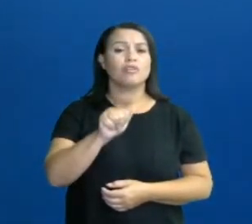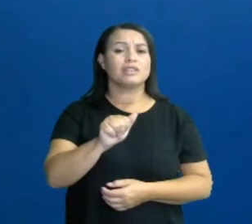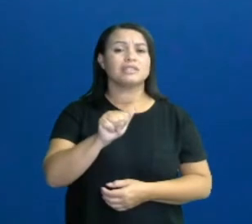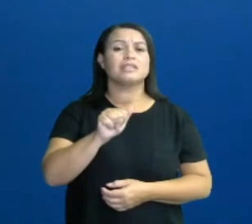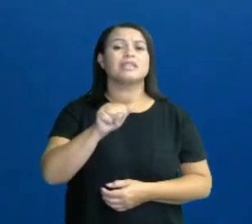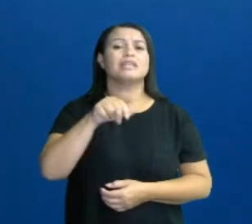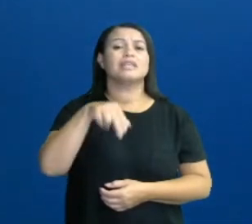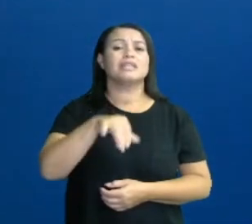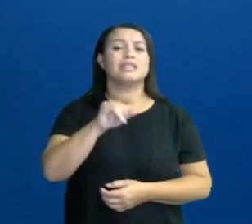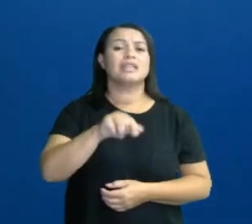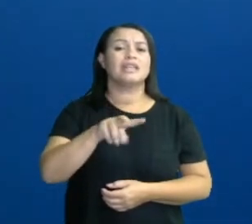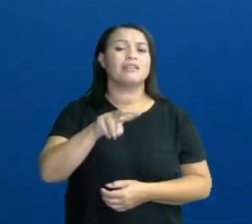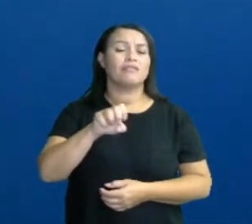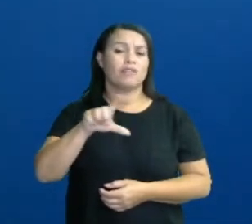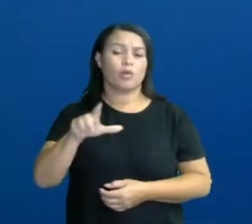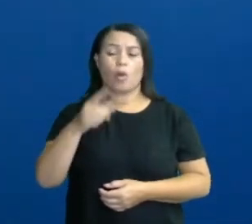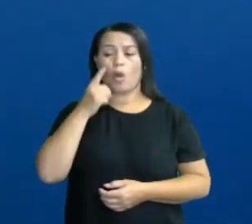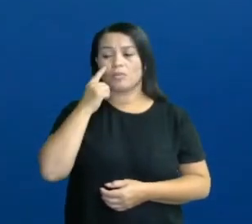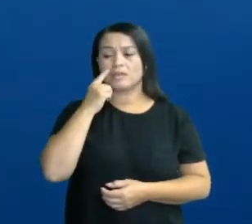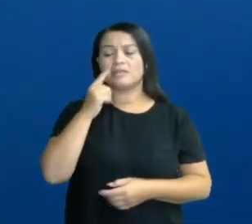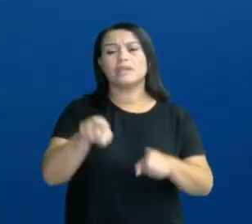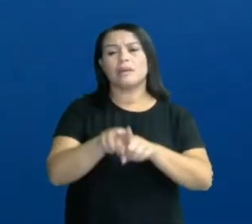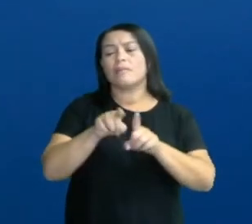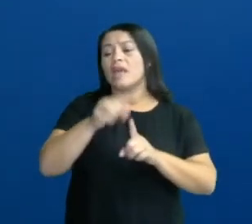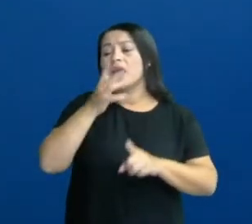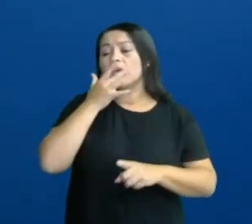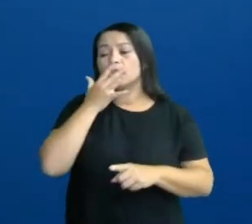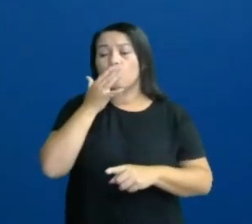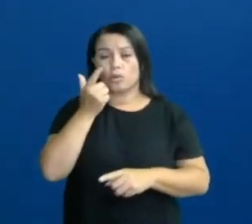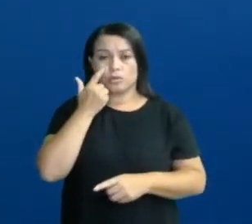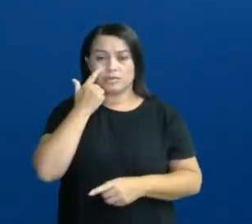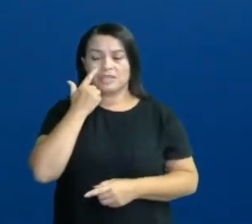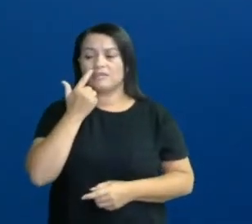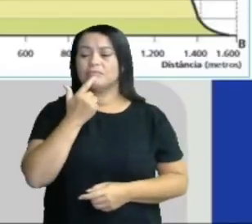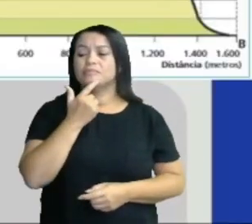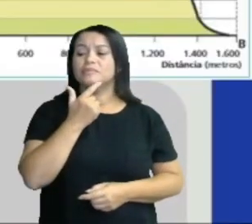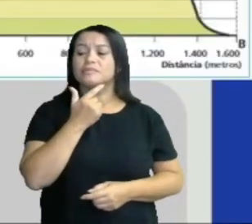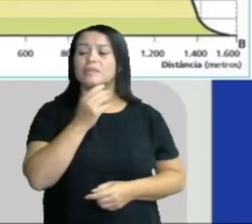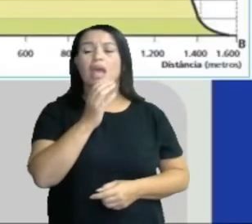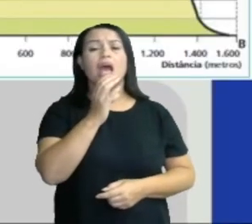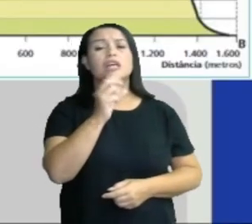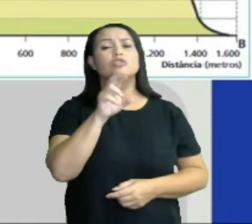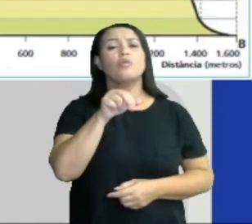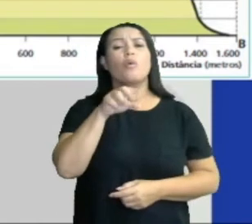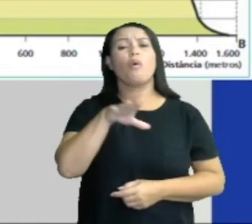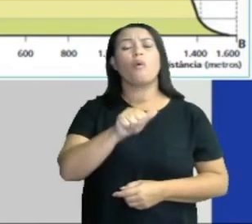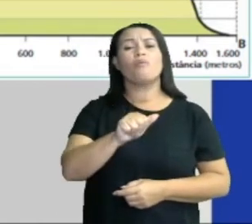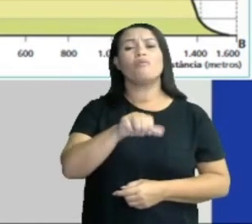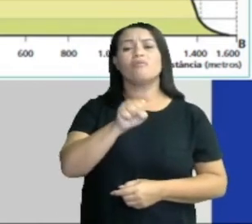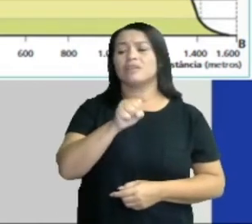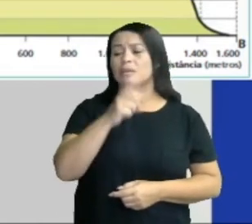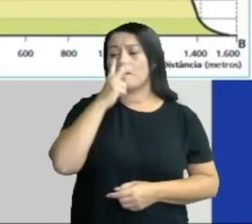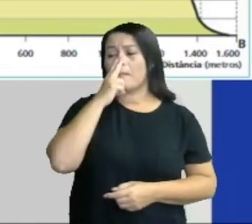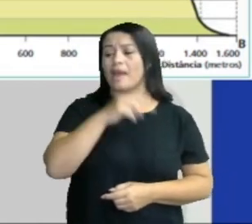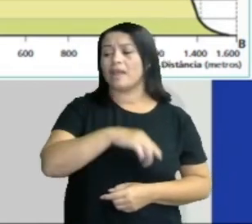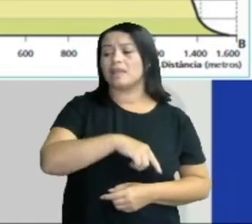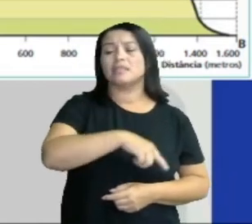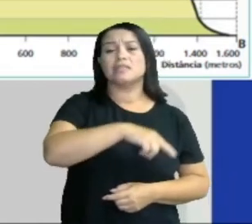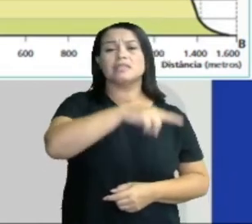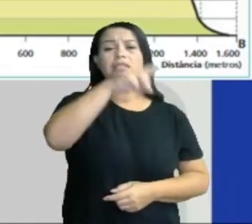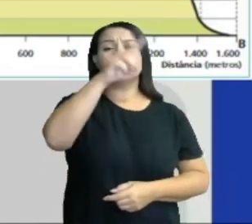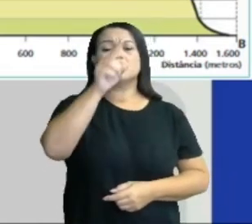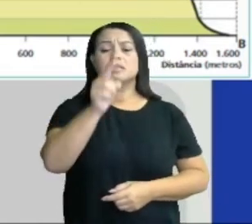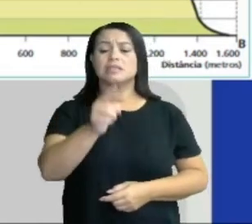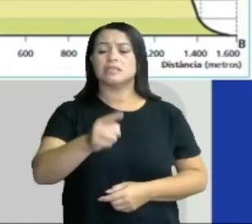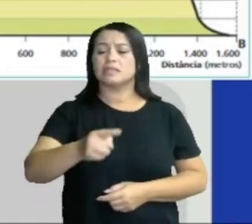cores, tá? No caso das curvas de nível, a gente tem um mecanismo que é o seguinte. As curvas de nível seriam linhas que unem pontos de mesma altitude